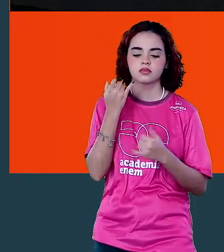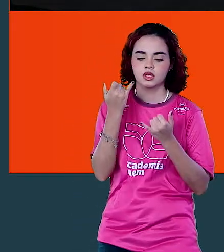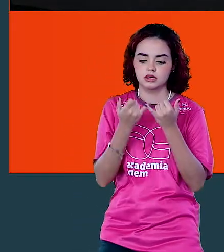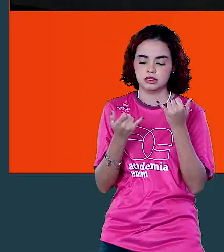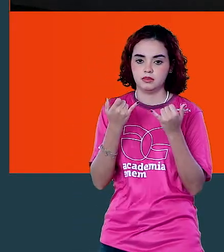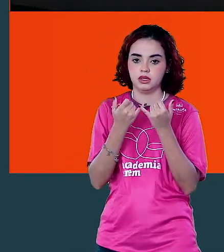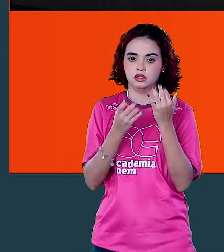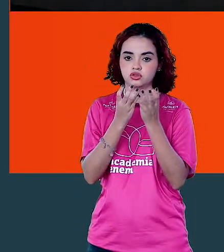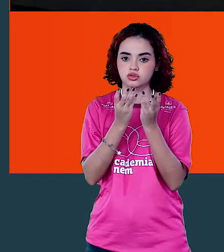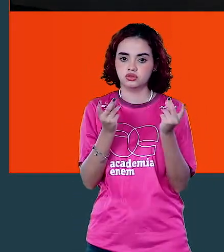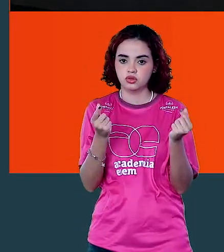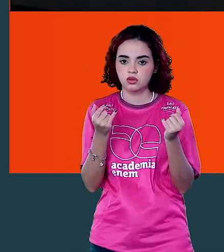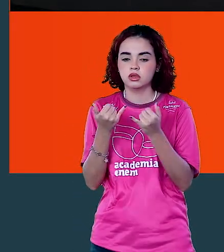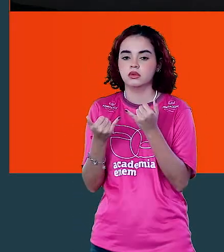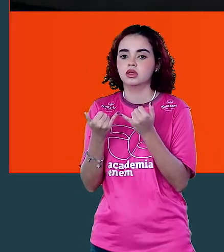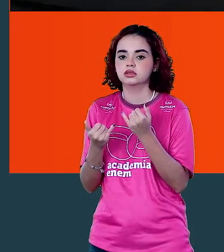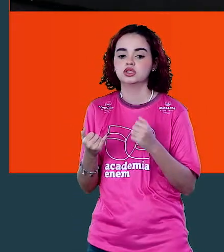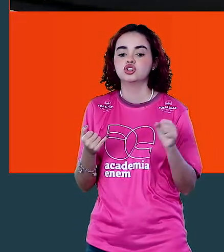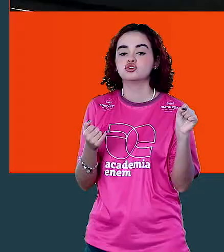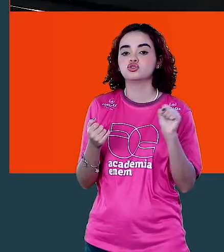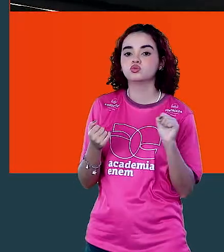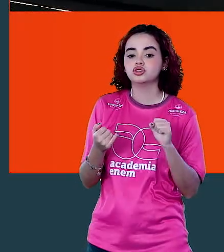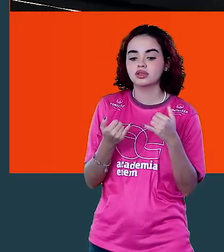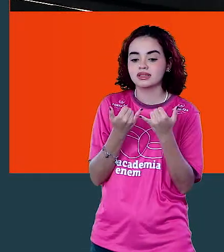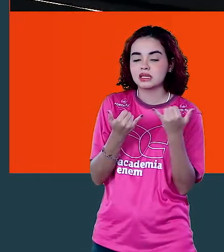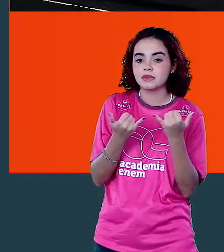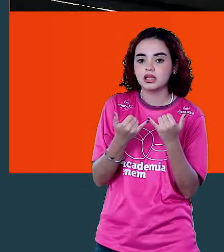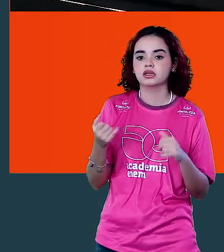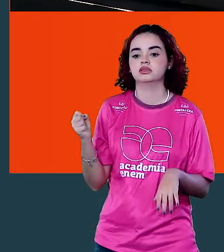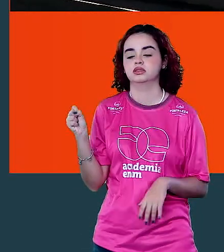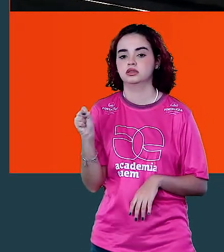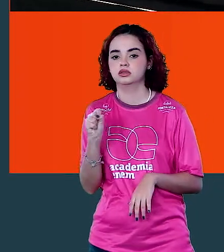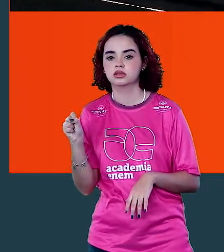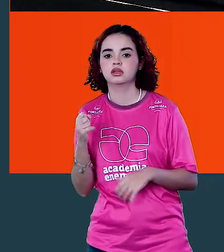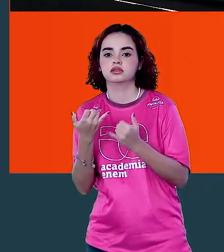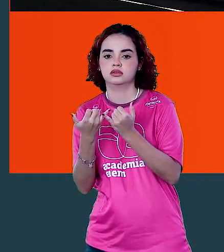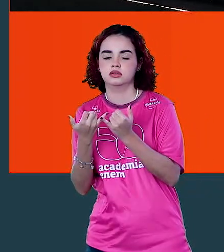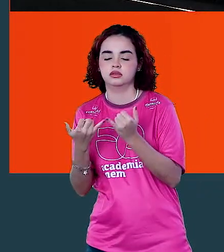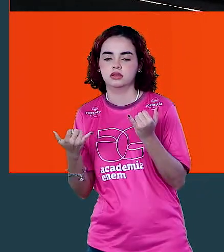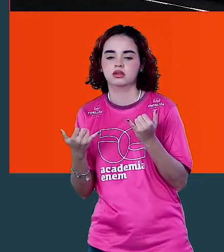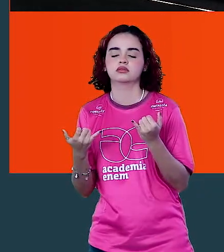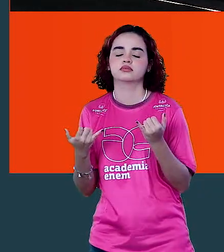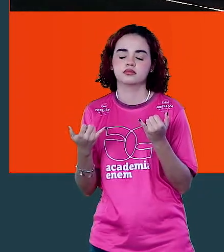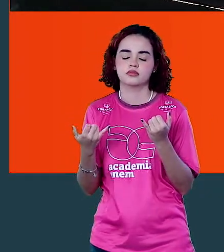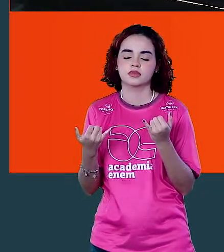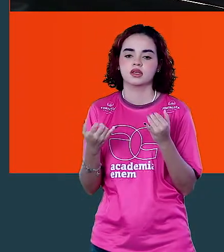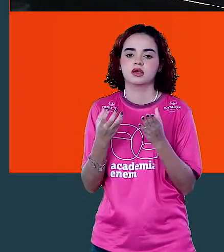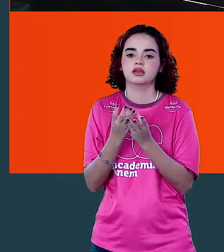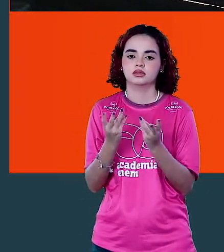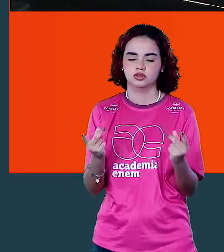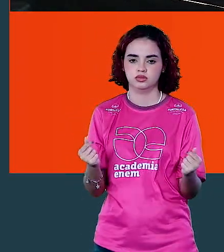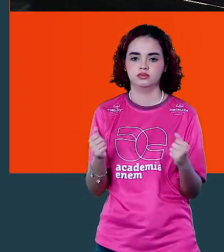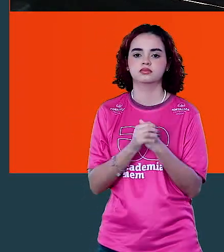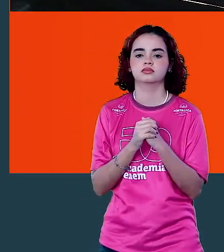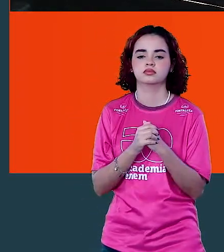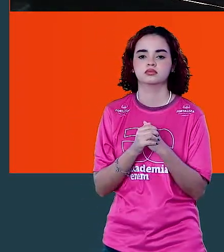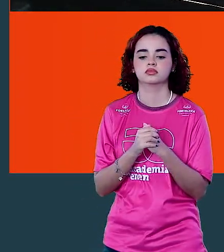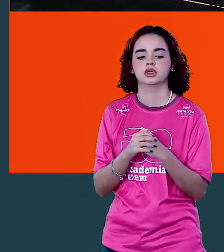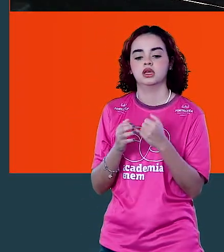Semelhante dissolve semelhante. Moléculas polares se dissolvem em moléculas polares.